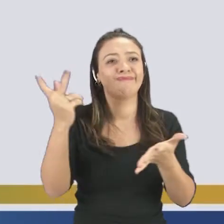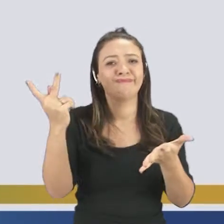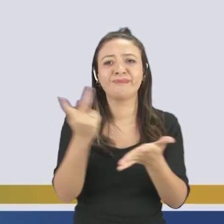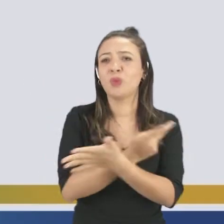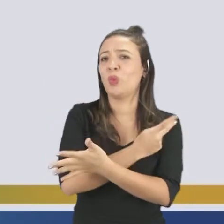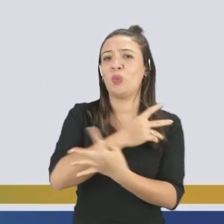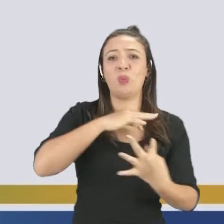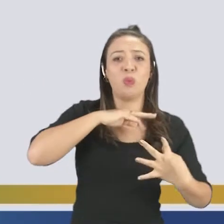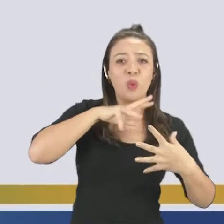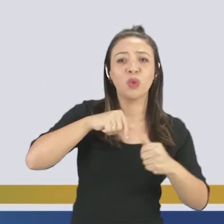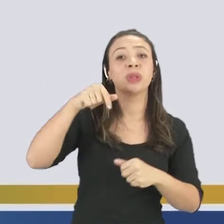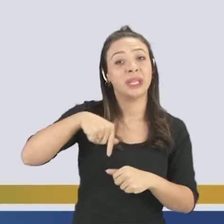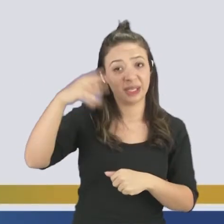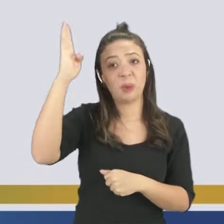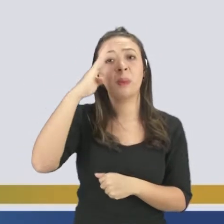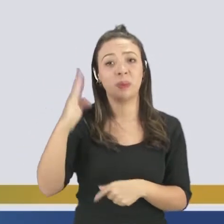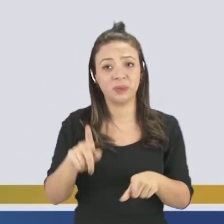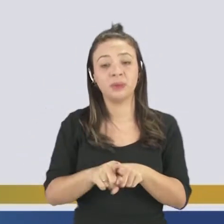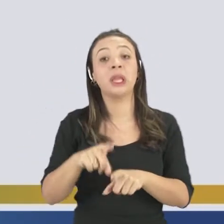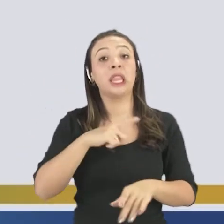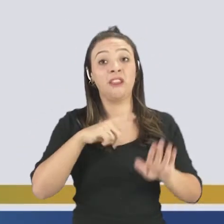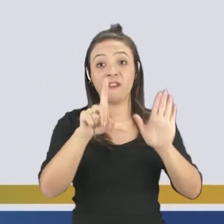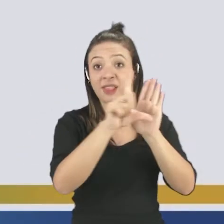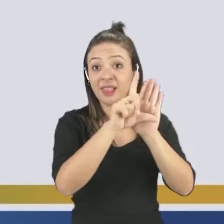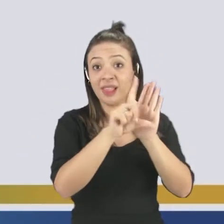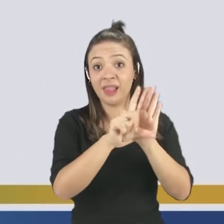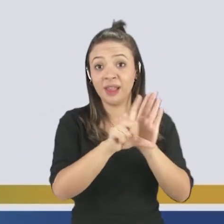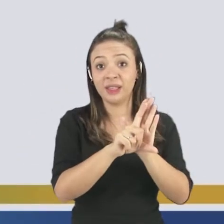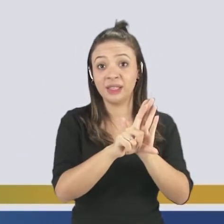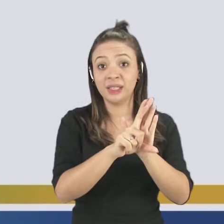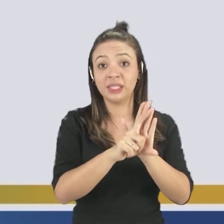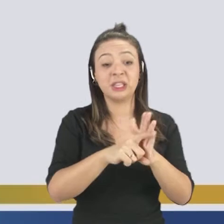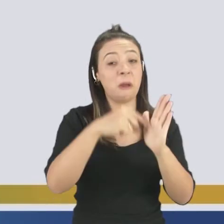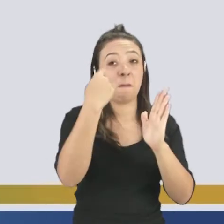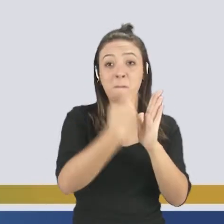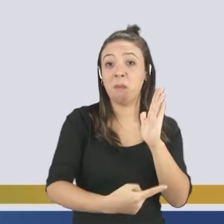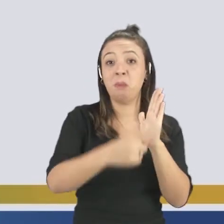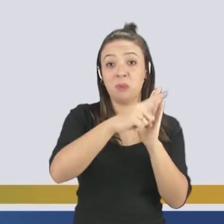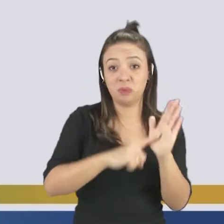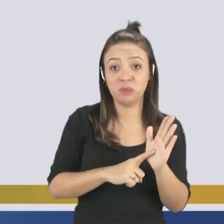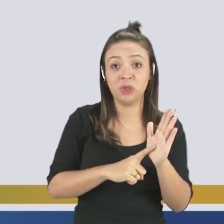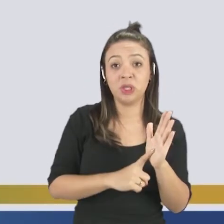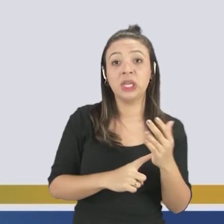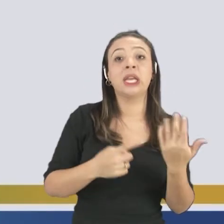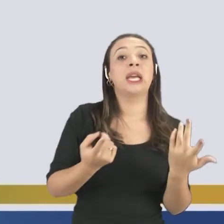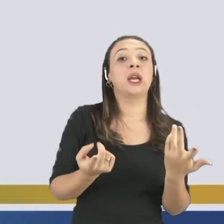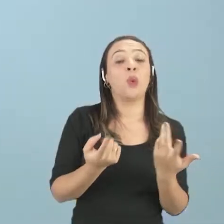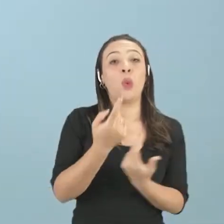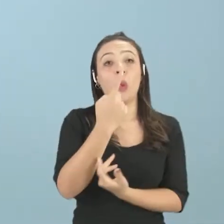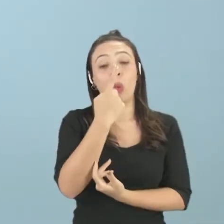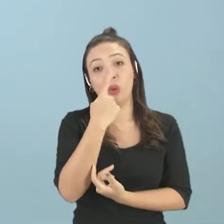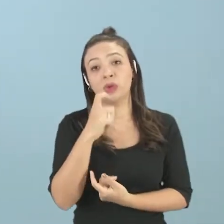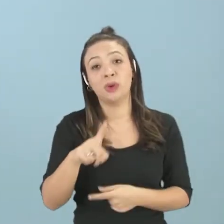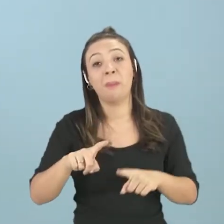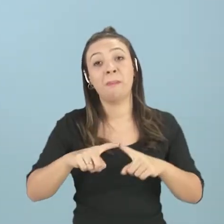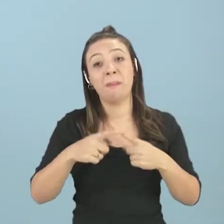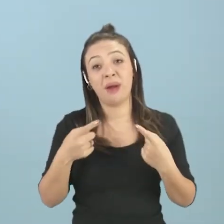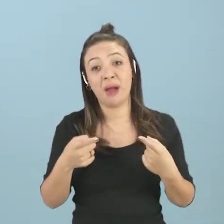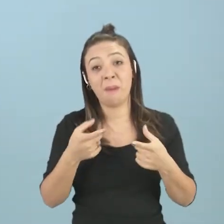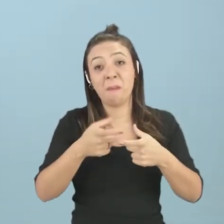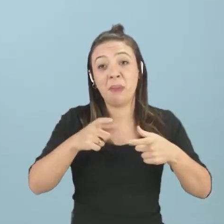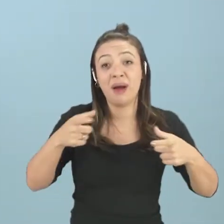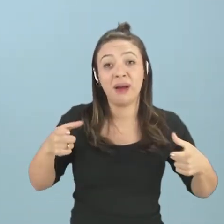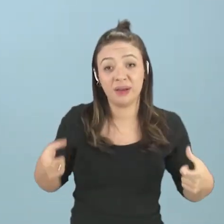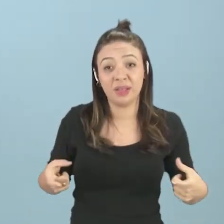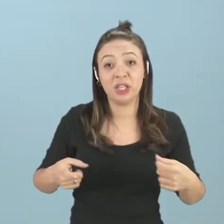inteiro. Já existe, inclusive, leis para proibir esses lixões, transformar em aterro sanitário, mas a grande maioria dos